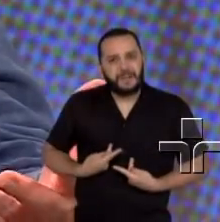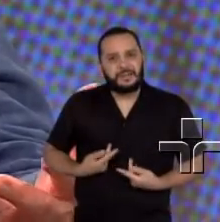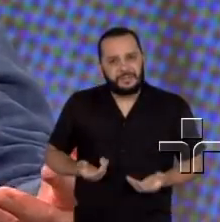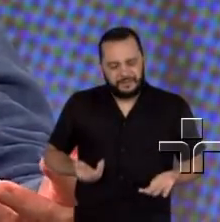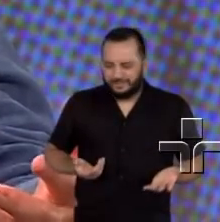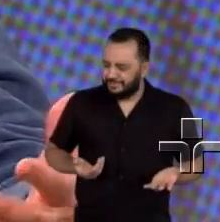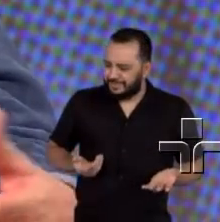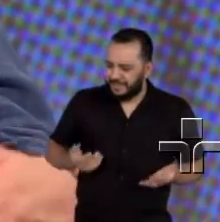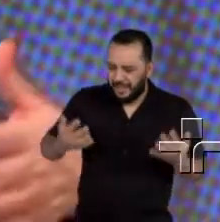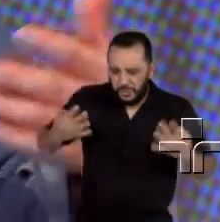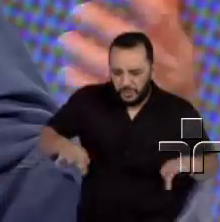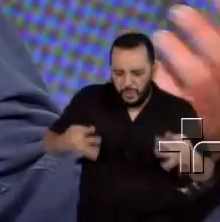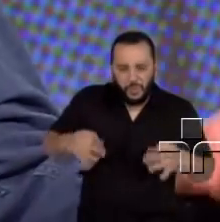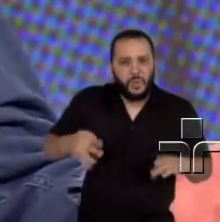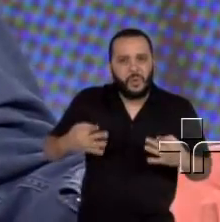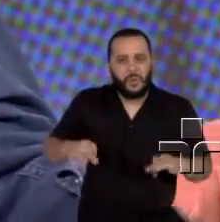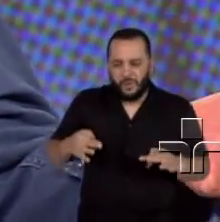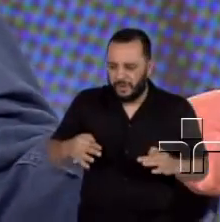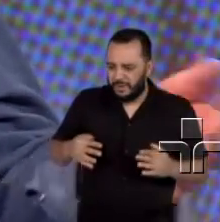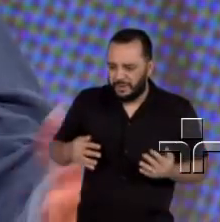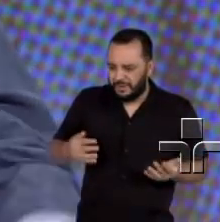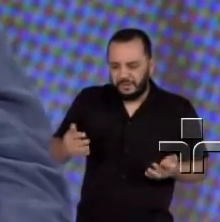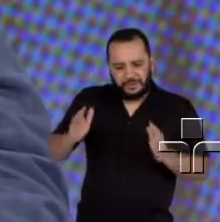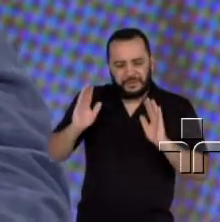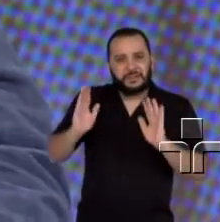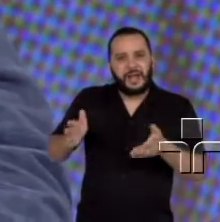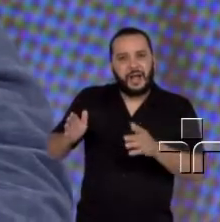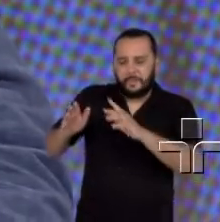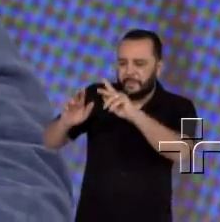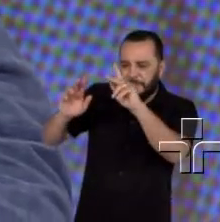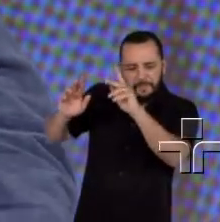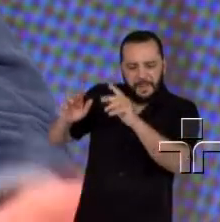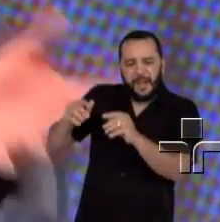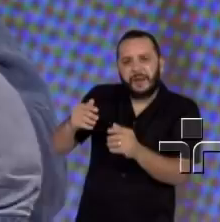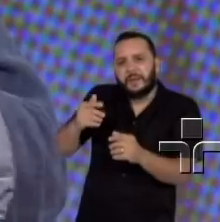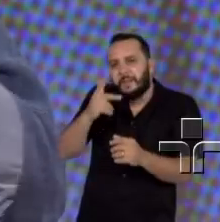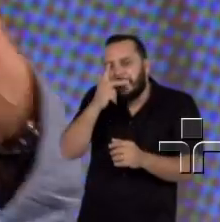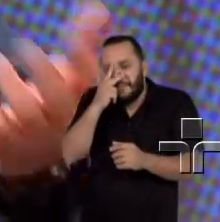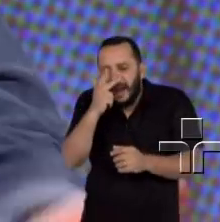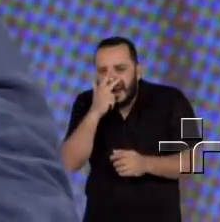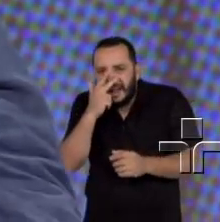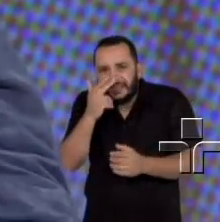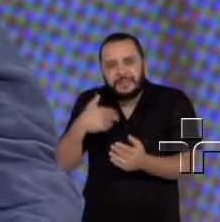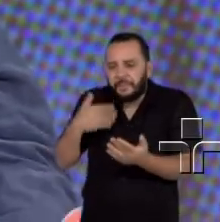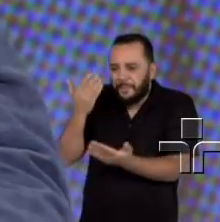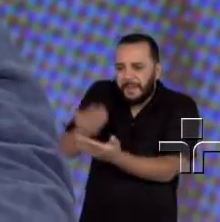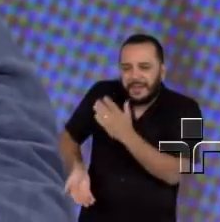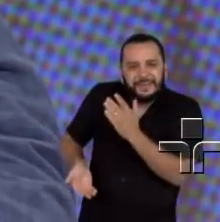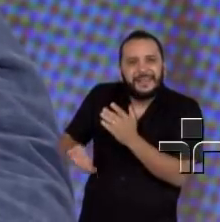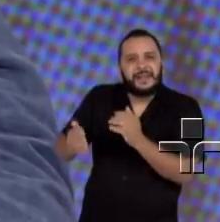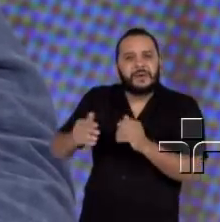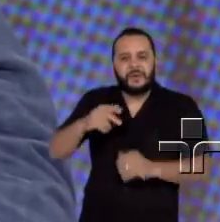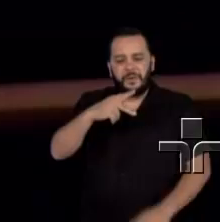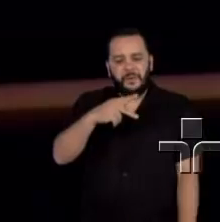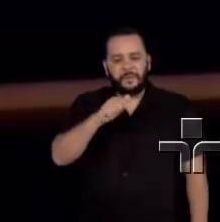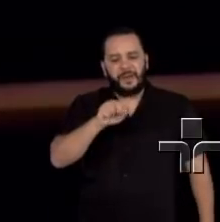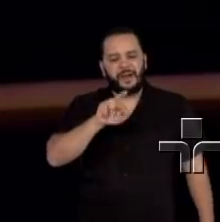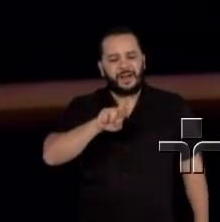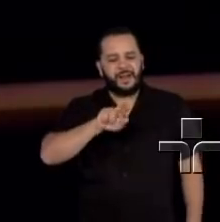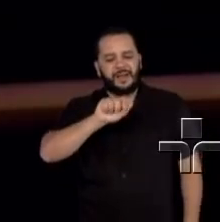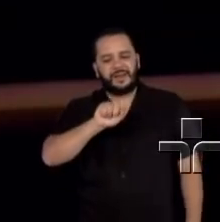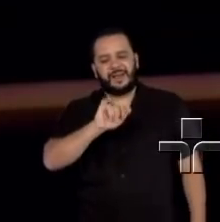do paraíso, na visão da Renascença, obviamente. A gente vive de perder o paraíso, né?